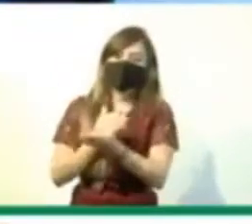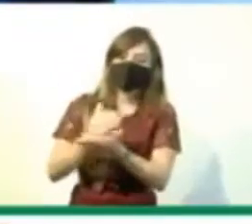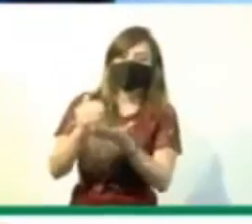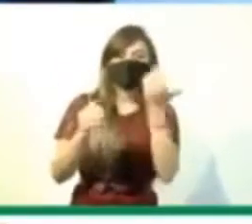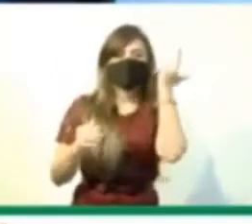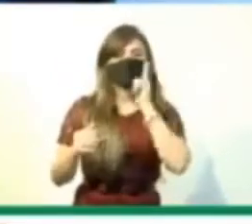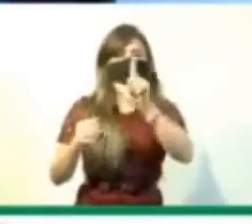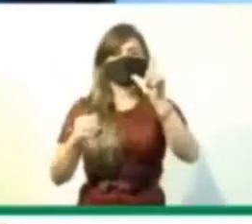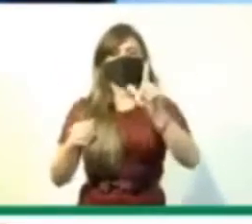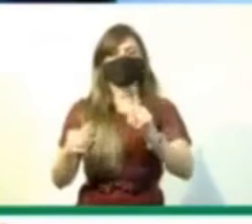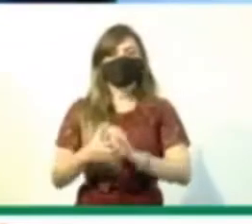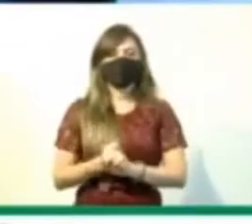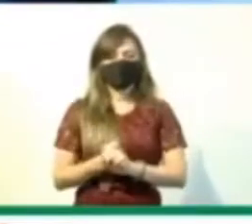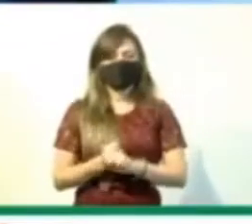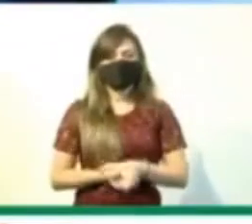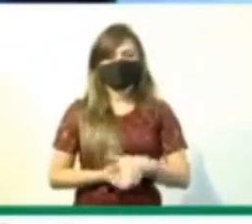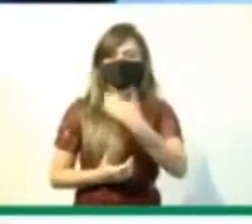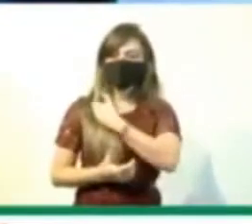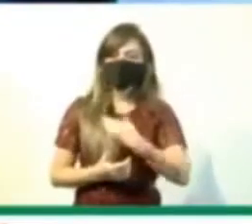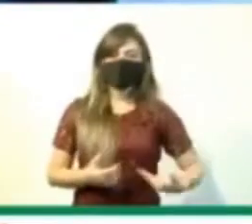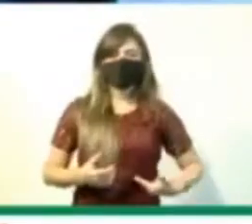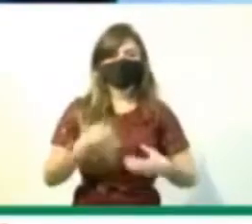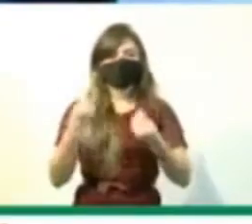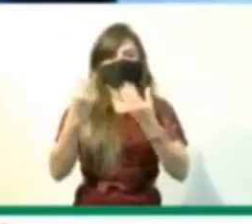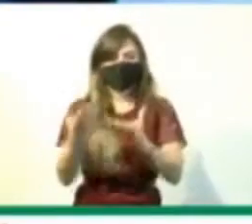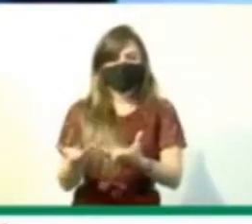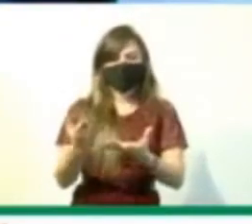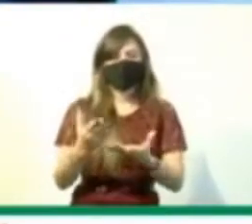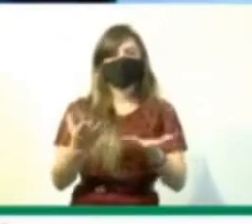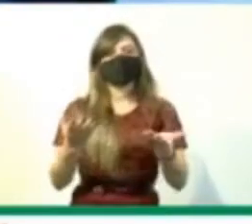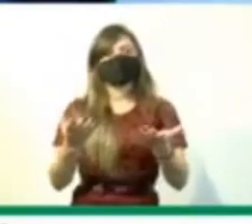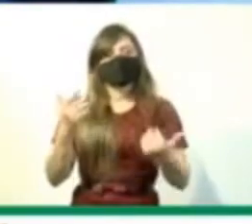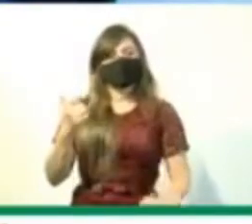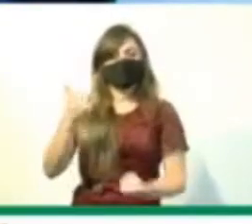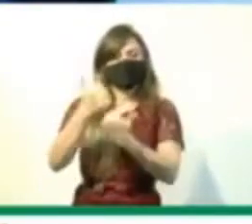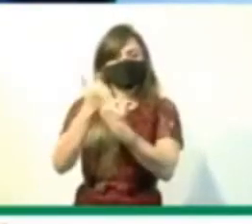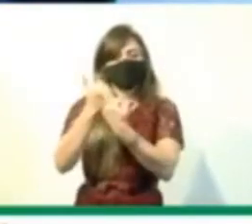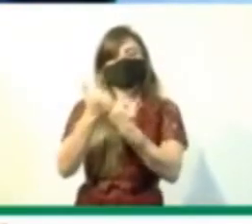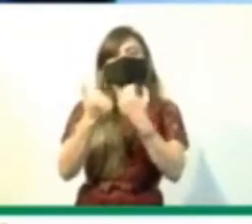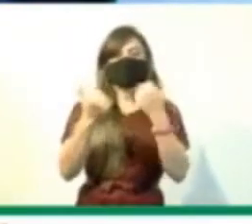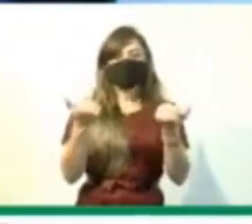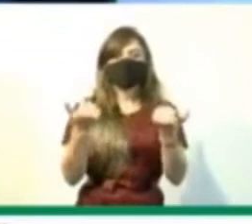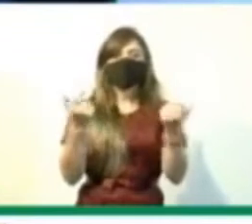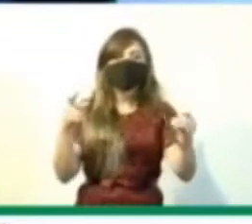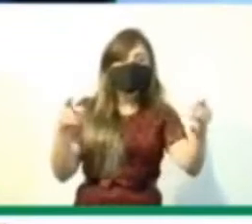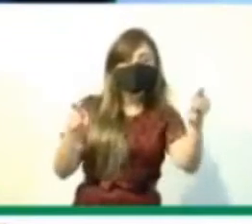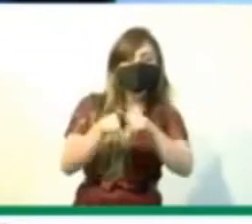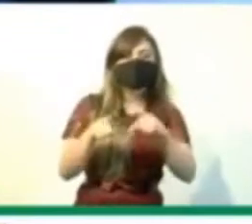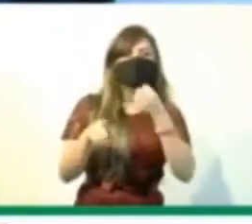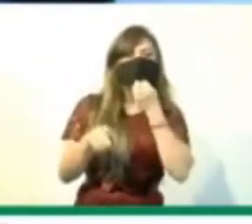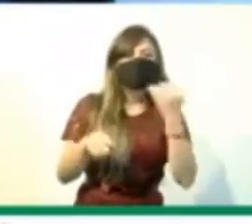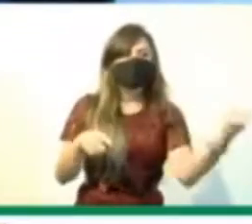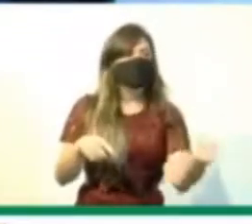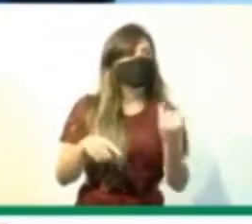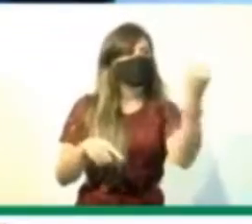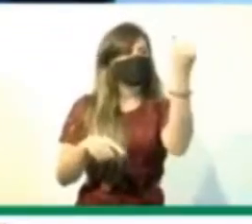grande benefício oferecido aí pelo governo do estado do Ceará. Uma política tão importante para